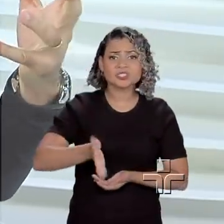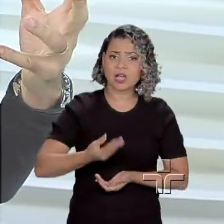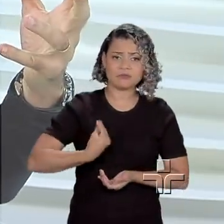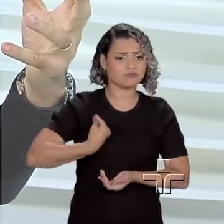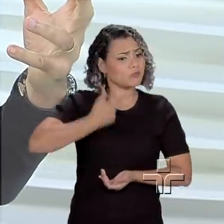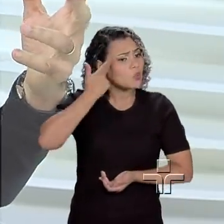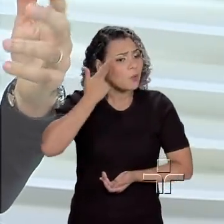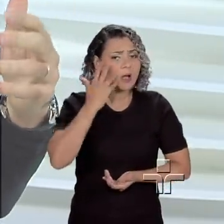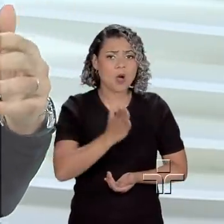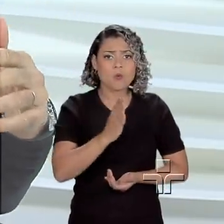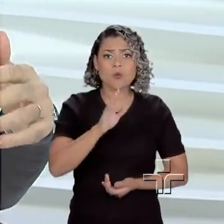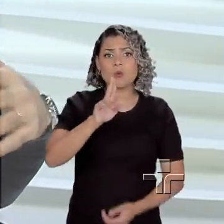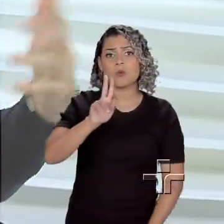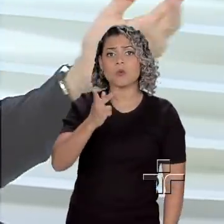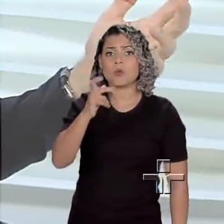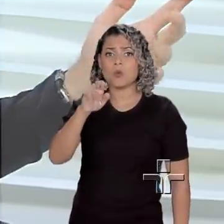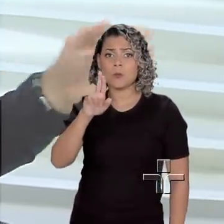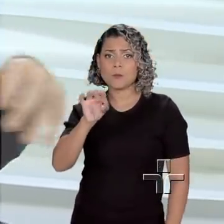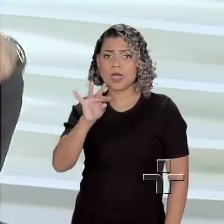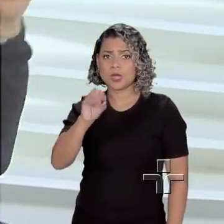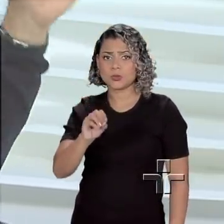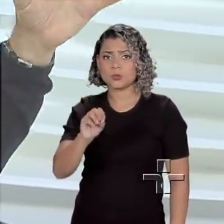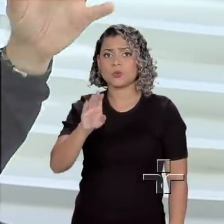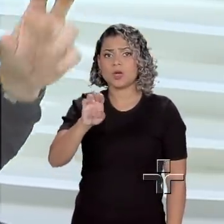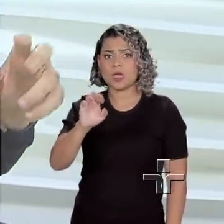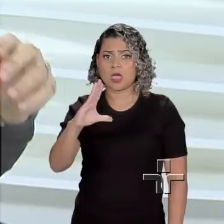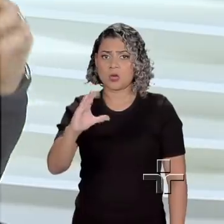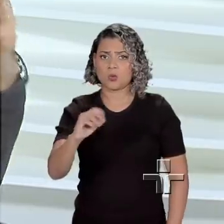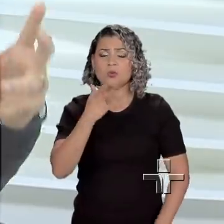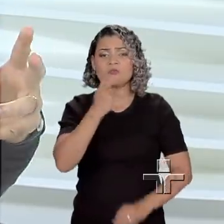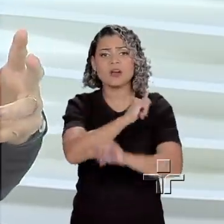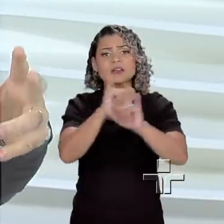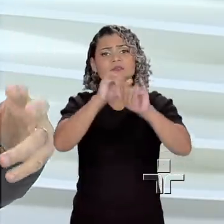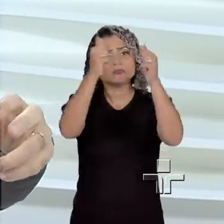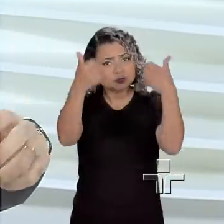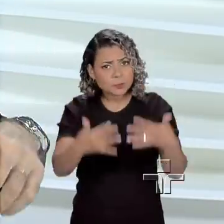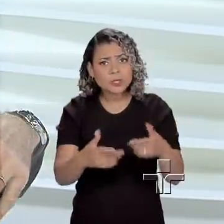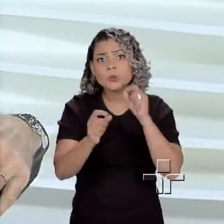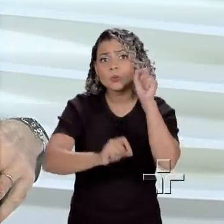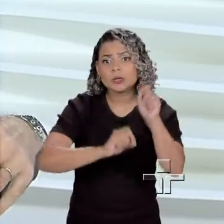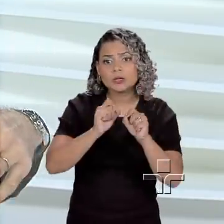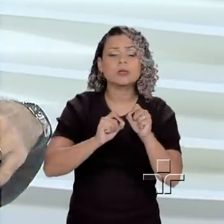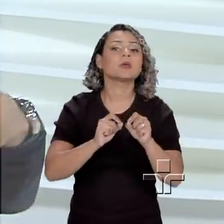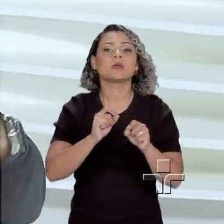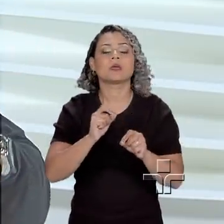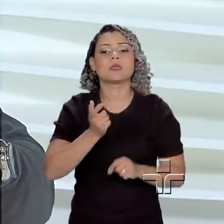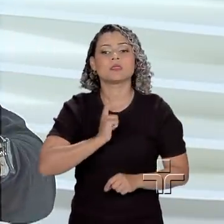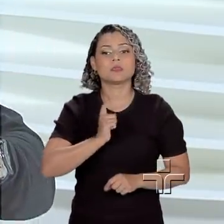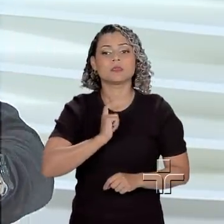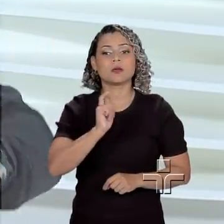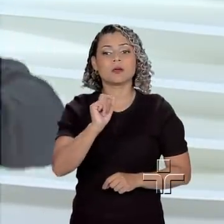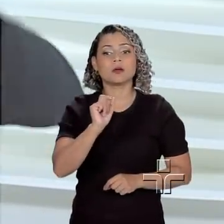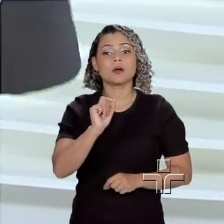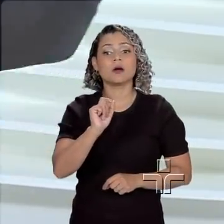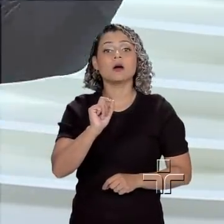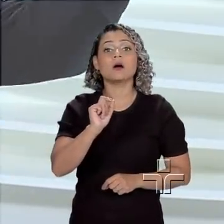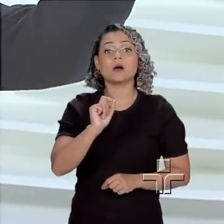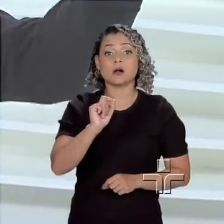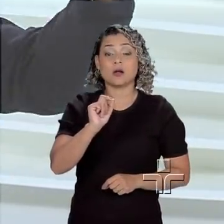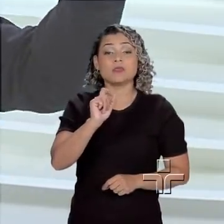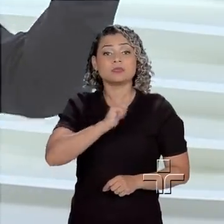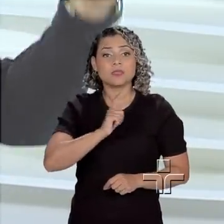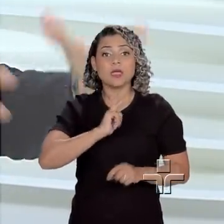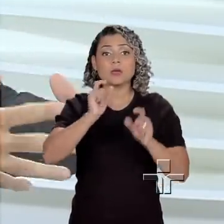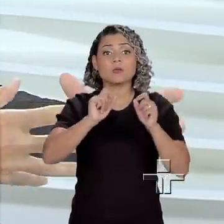Quando Humberto Eco diz que o que as redes sociais, ou a internet de forma mais ampla, fez foi colocar no YouTube, né, com audiência